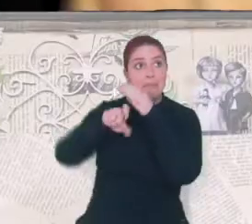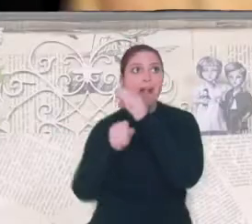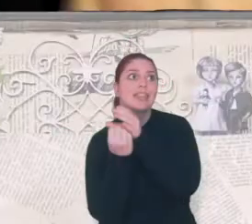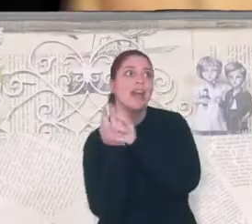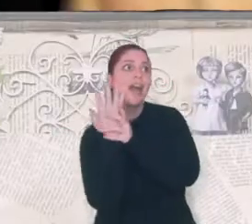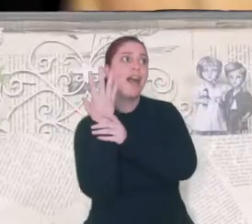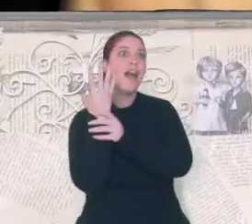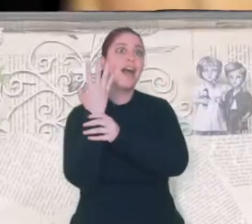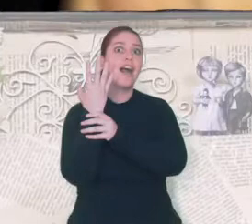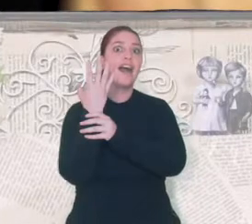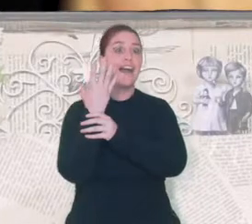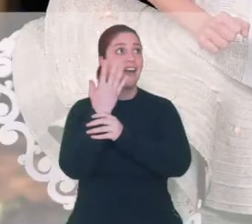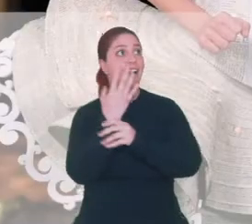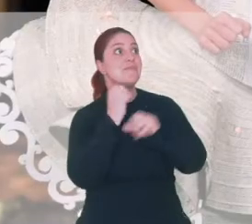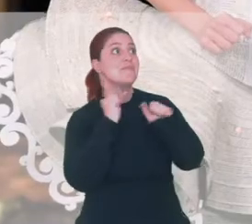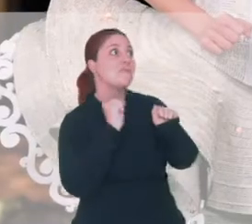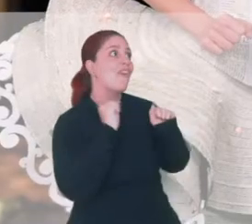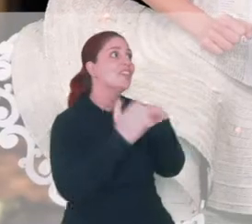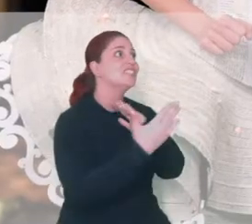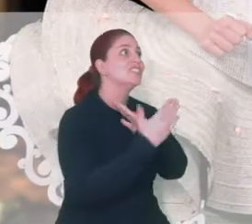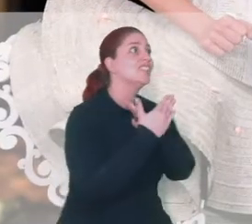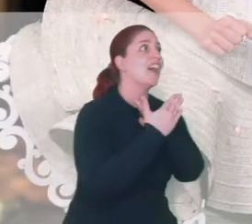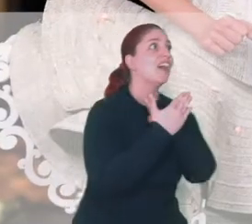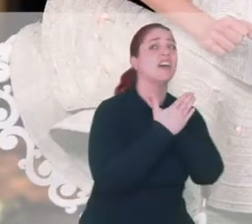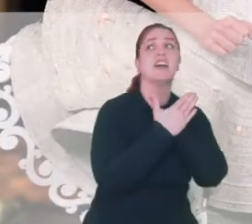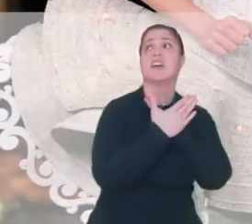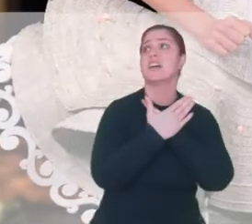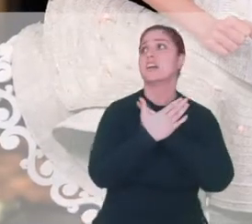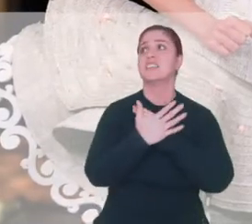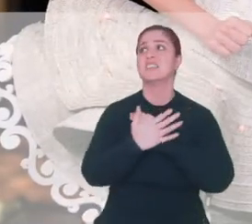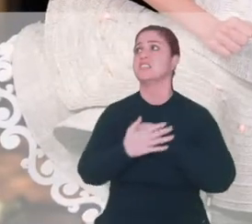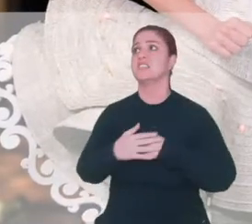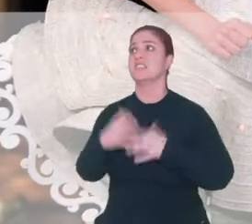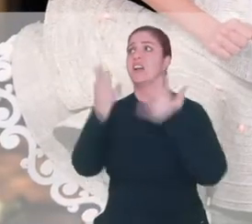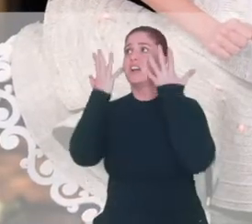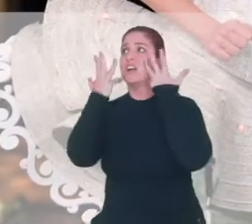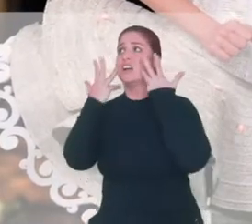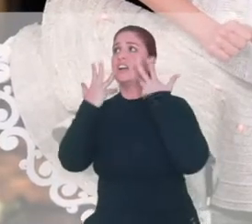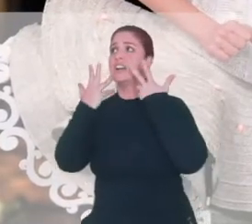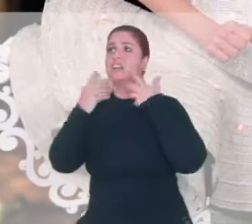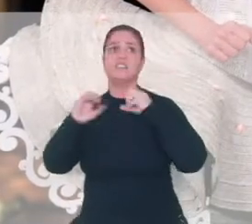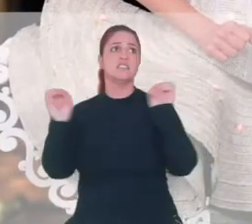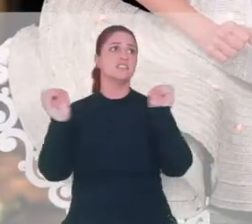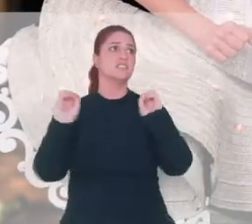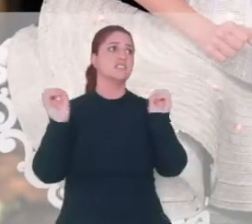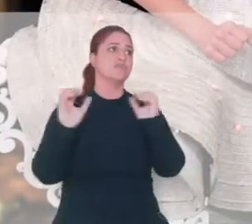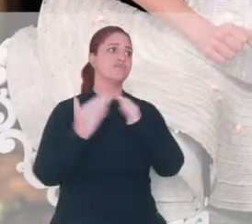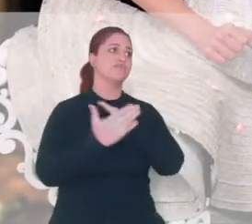plantar? Perguntou a galinha. Mas nenhum animal no sítio quis